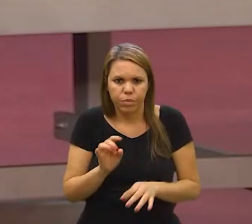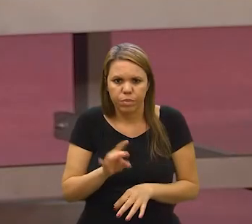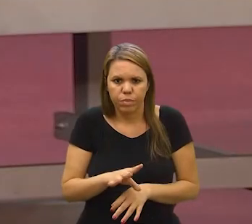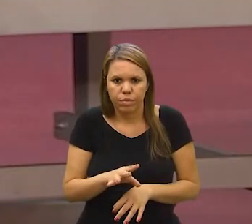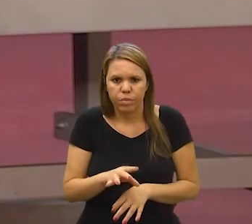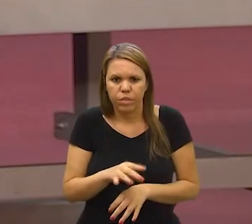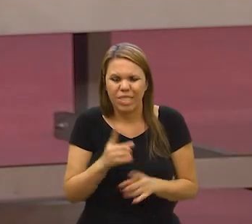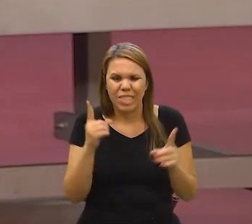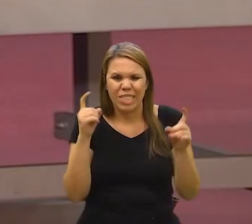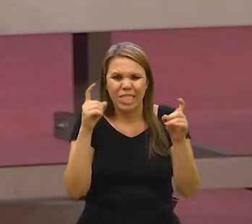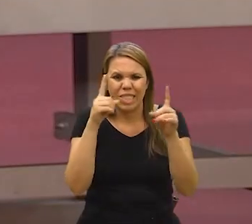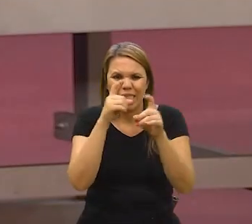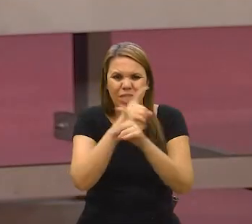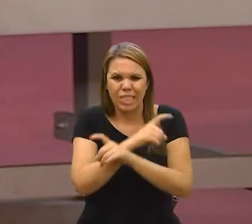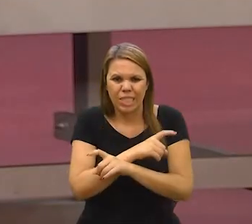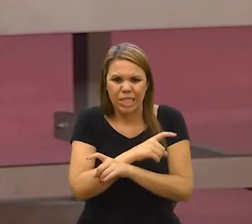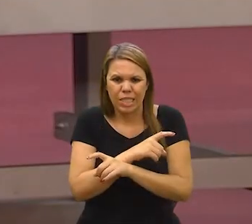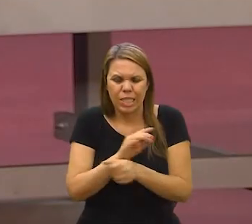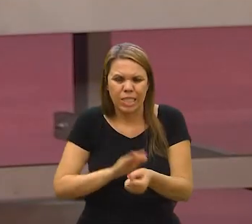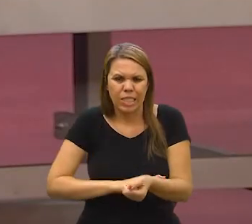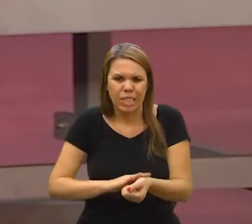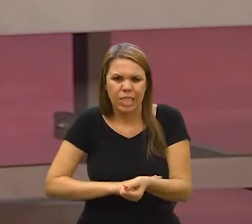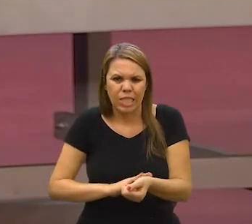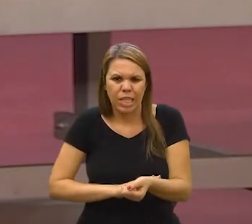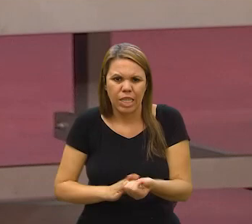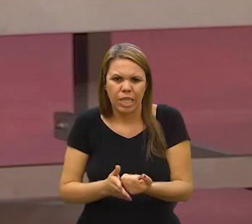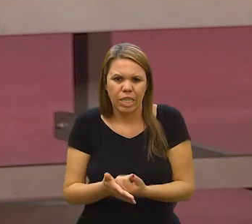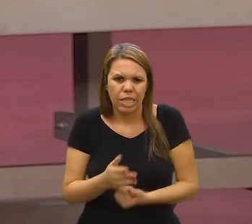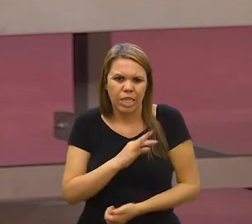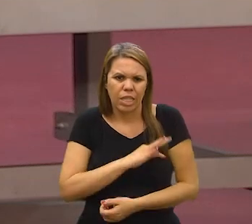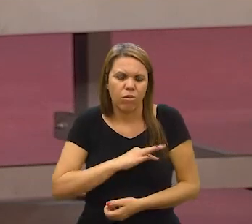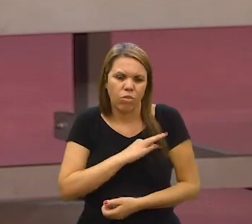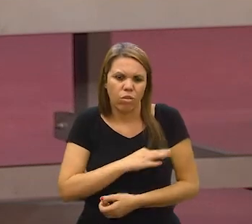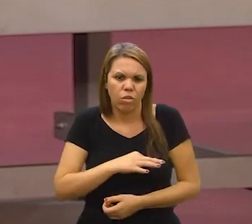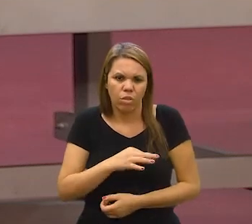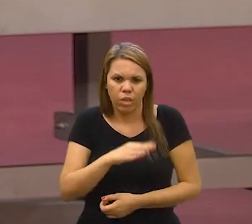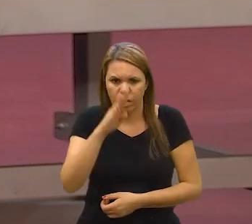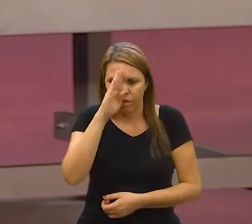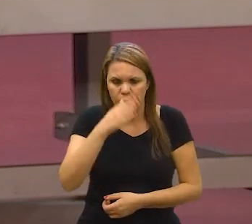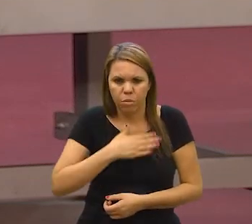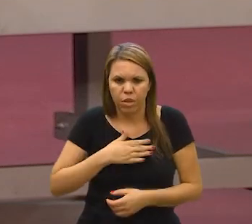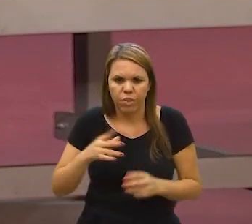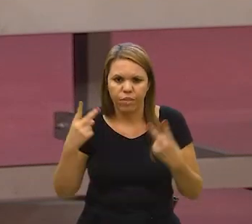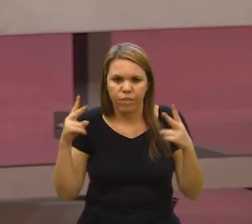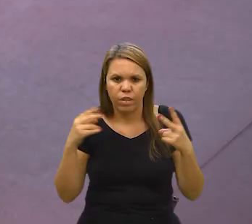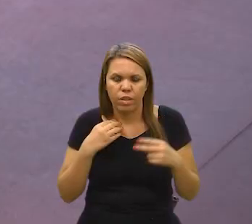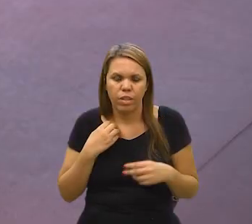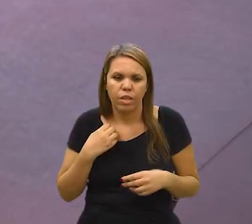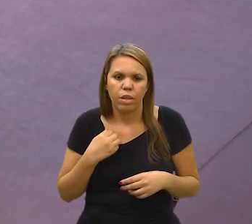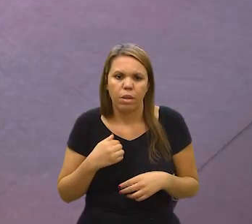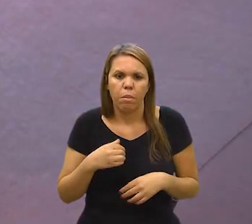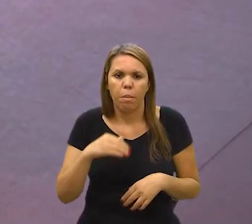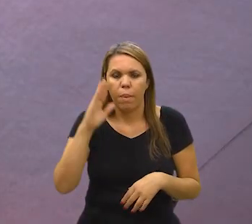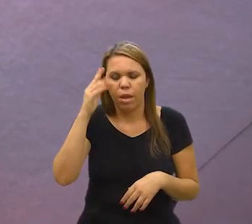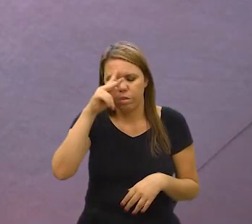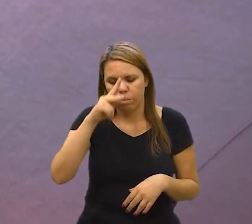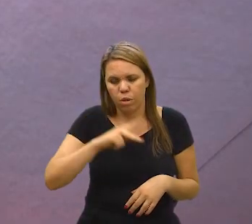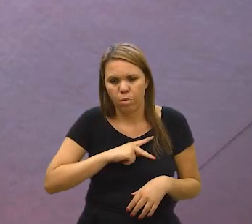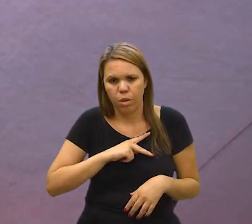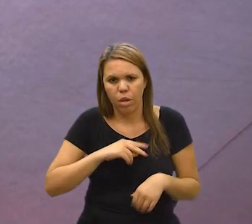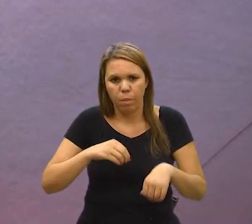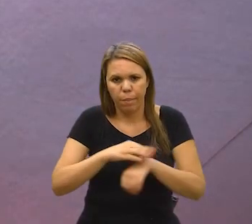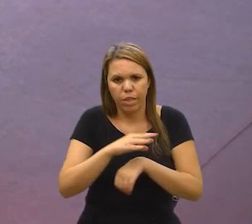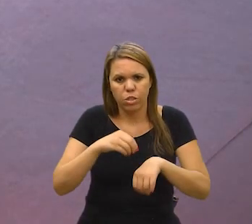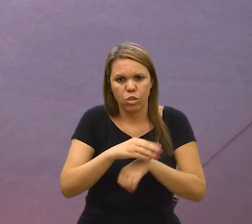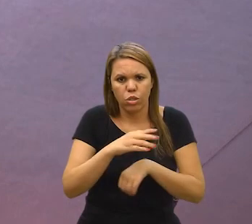pronto. Só que o jogo foi muito difícil, eu fiquei muito nervoso e o meu técnico Paulo foi fundamental para minha vitória. Talvez acho que até mais do que eu ali, a